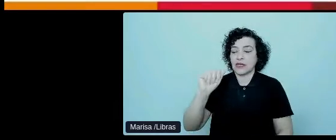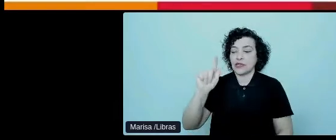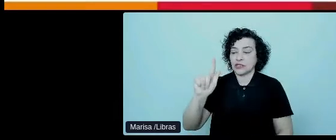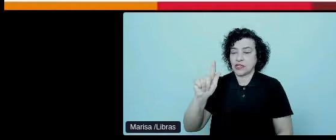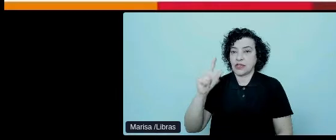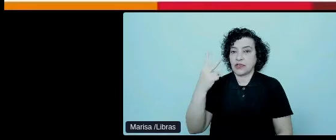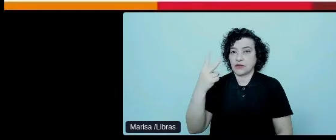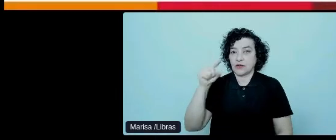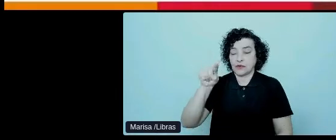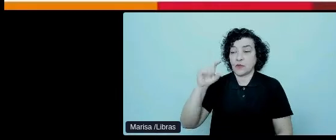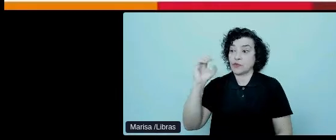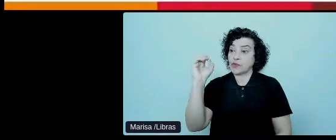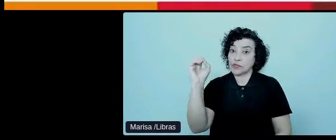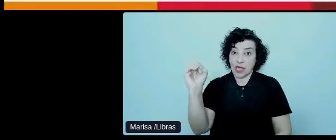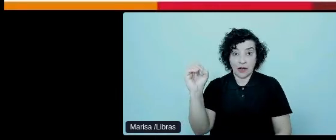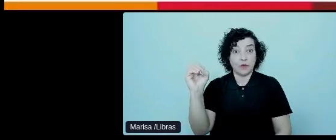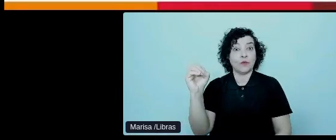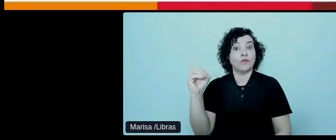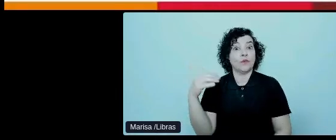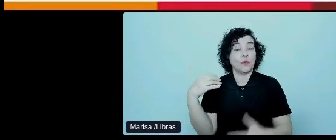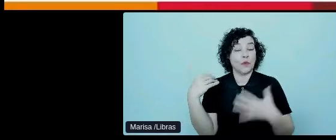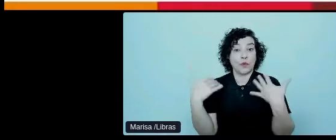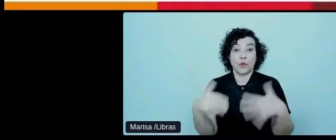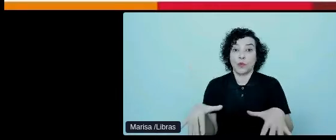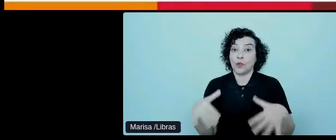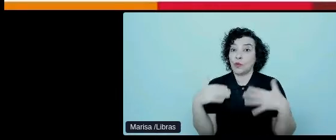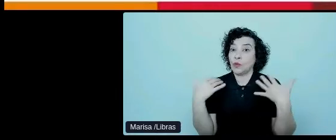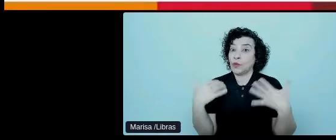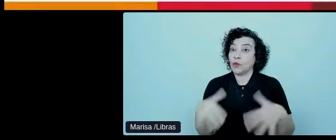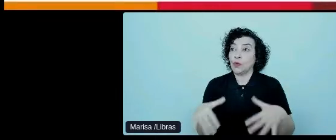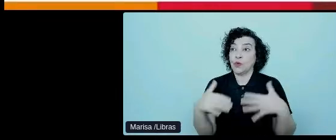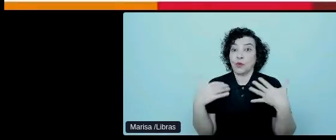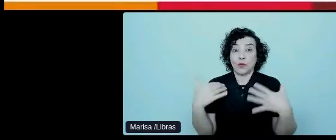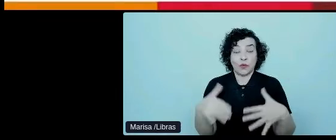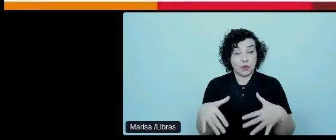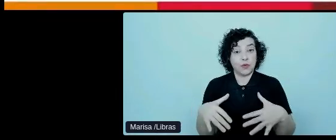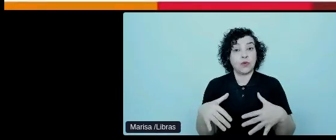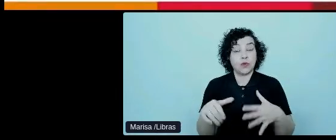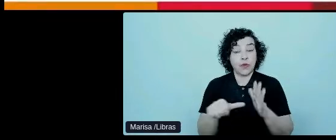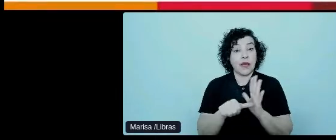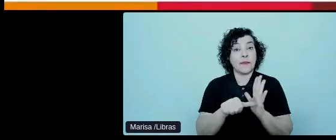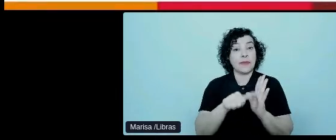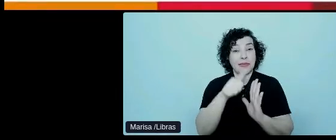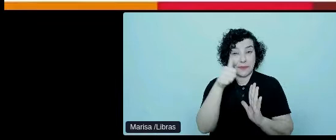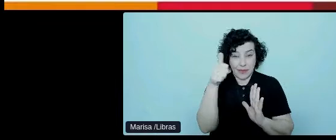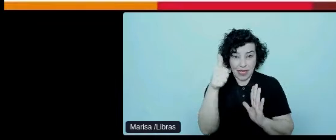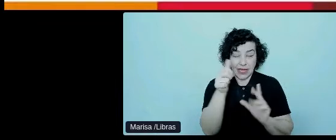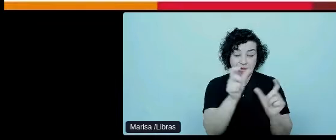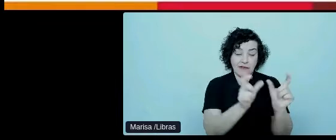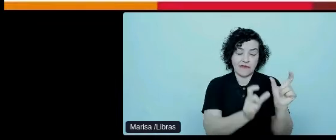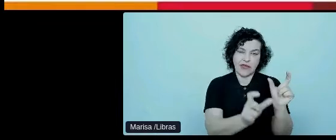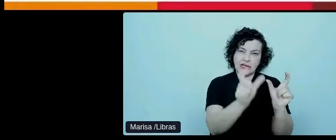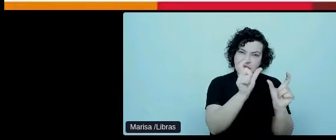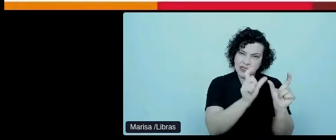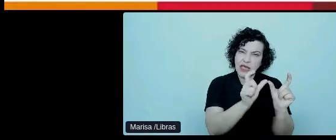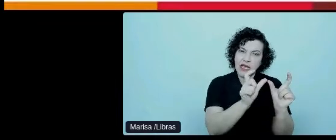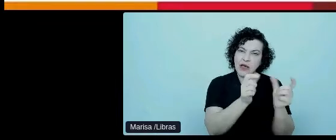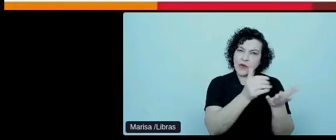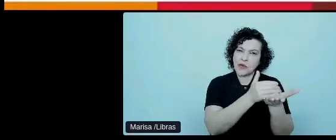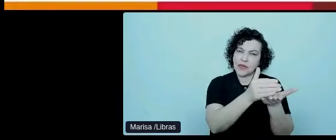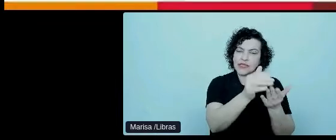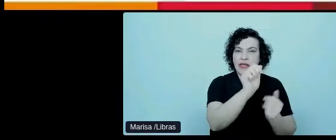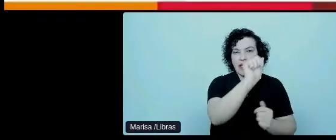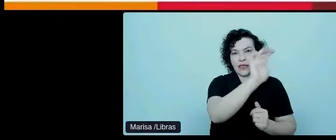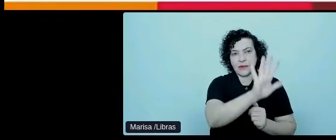foi uma quebra de ruptura, porque a primeira versão, ela trazia imagens, links